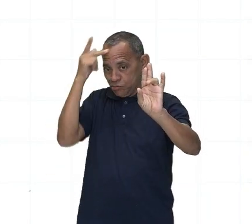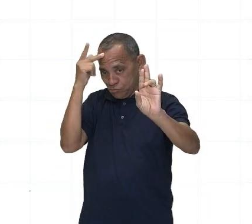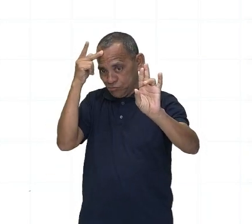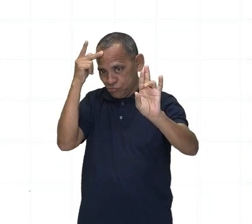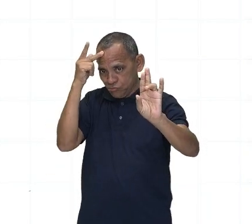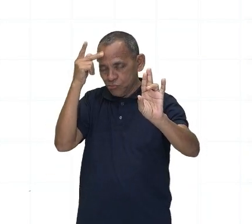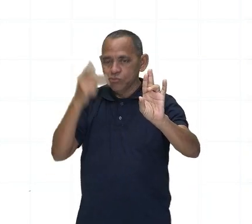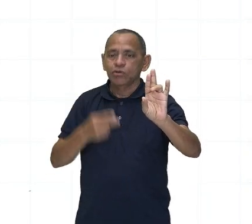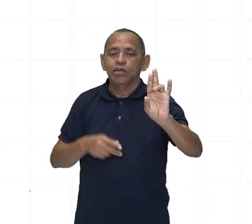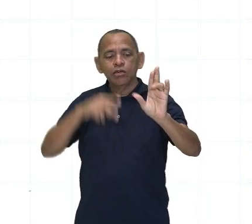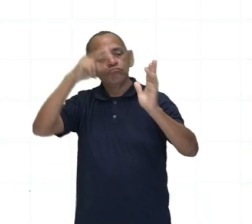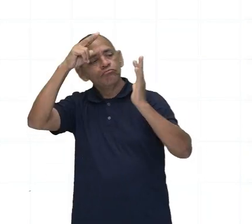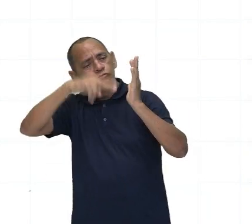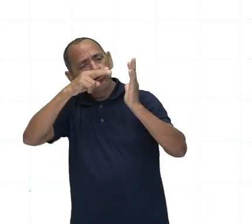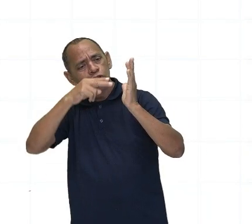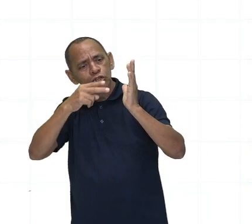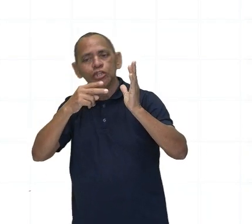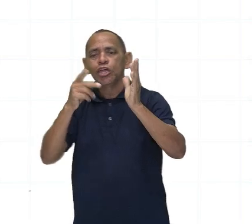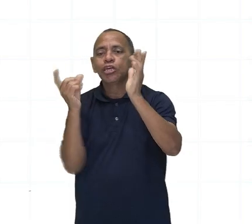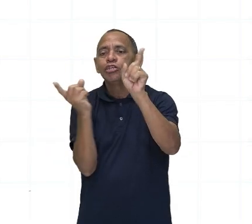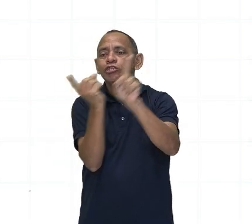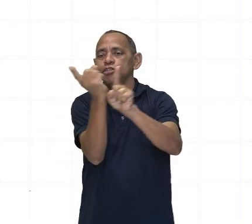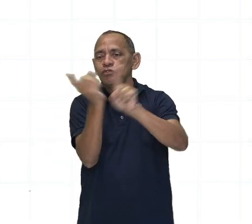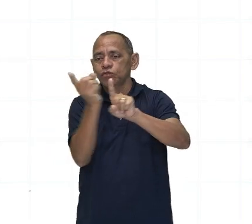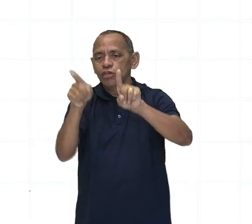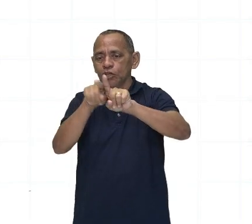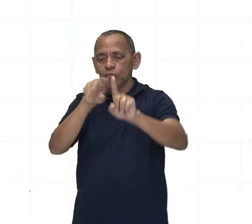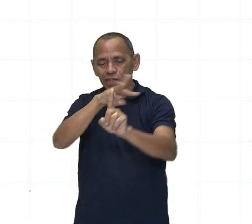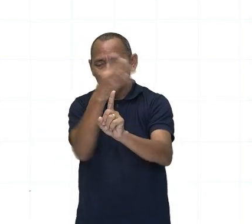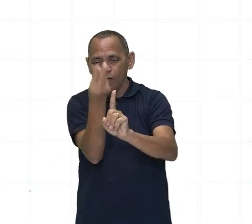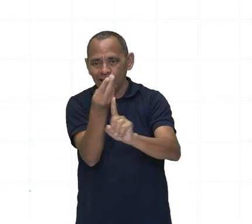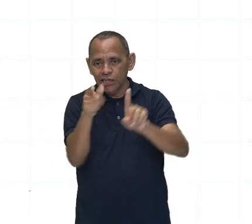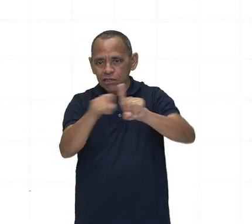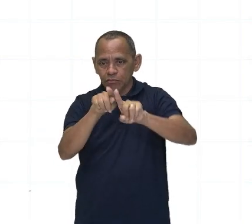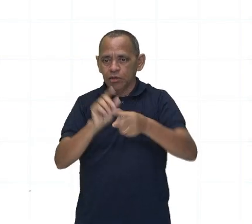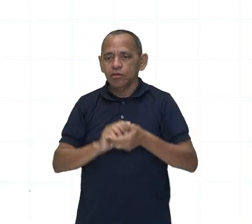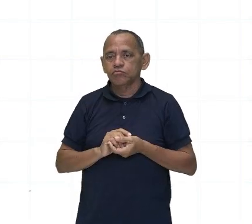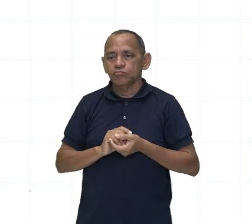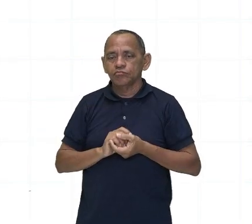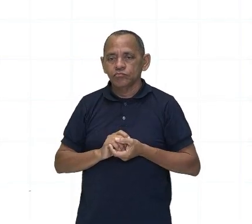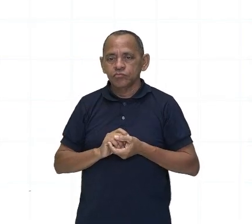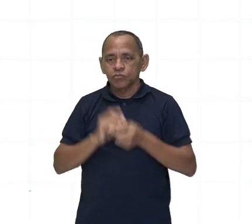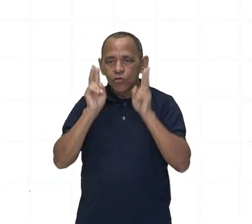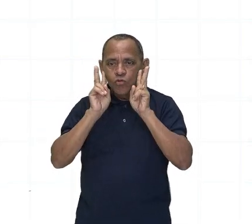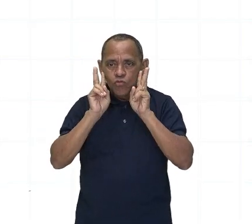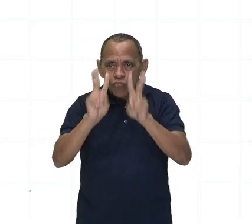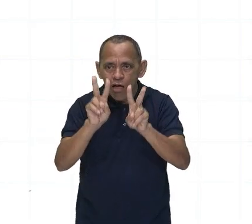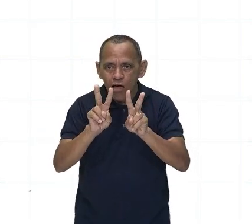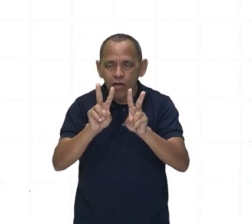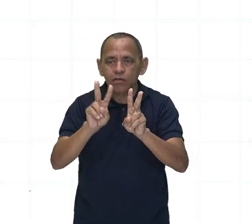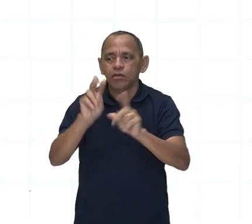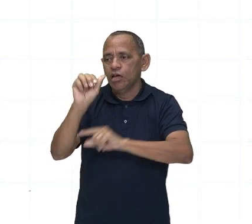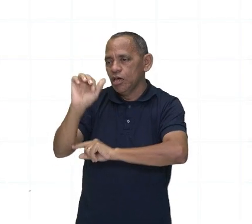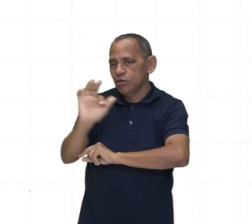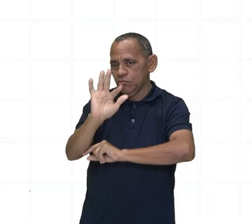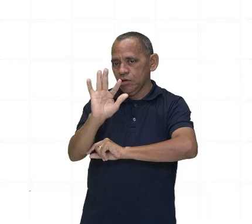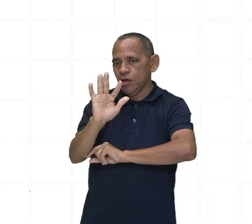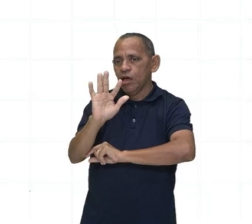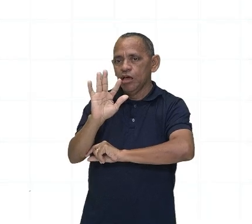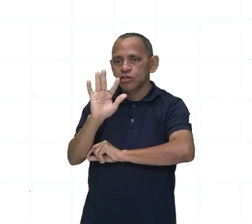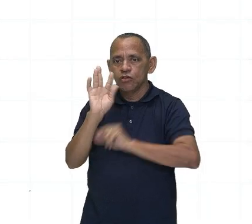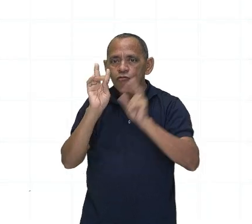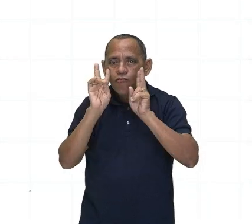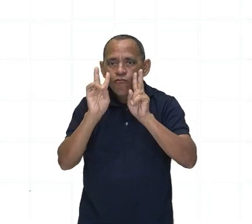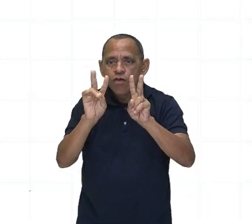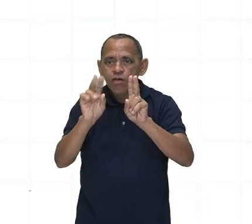somos leitores, quem está passando ali na rua, ao apreciar, ao olhar aquela imagem, fazer a interpretação, nós estamos lendo. Não é? Por isso que